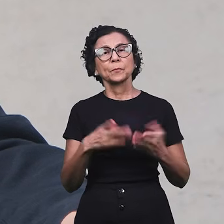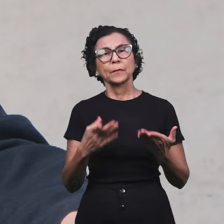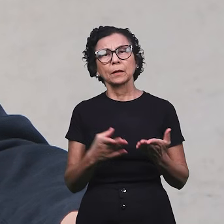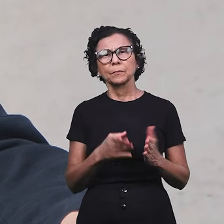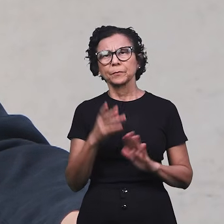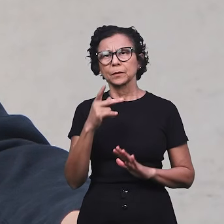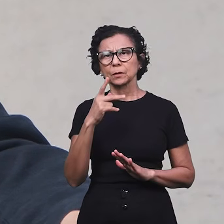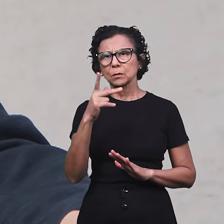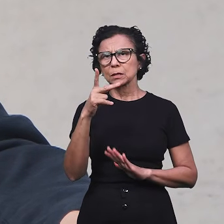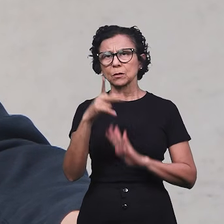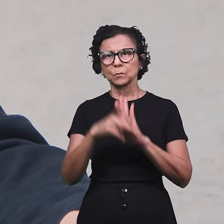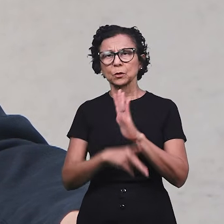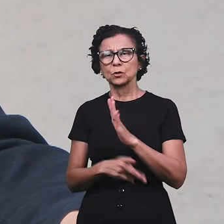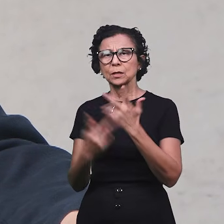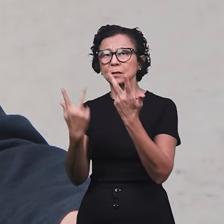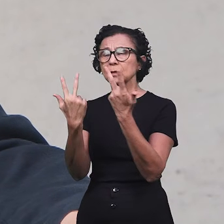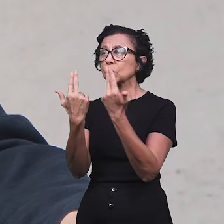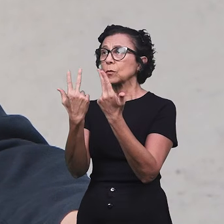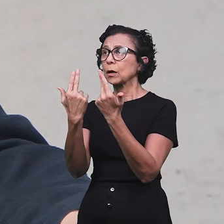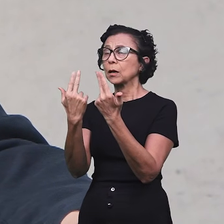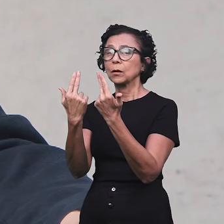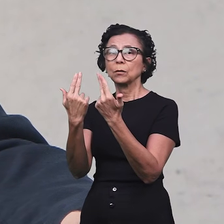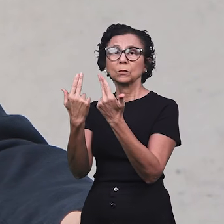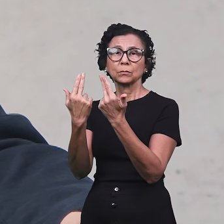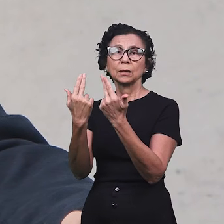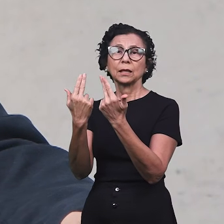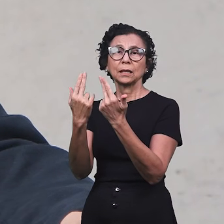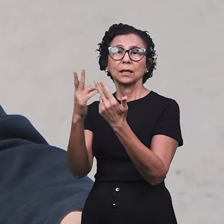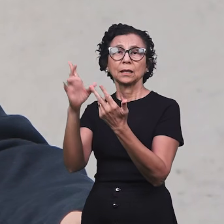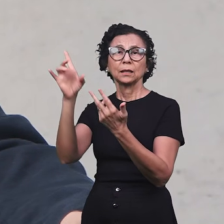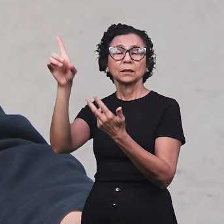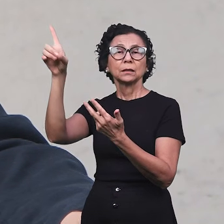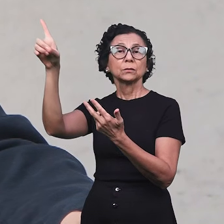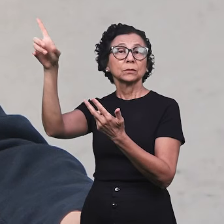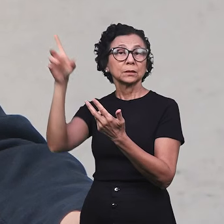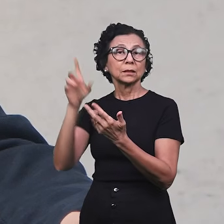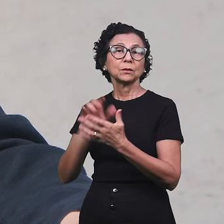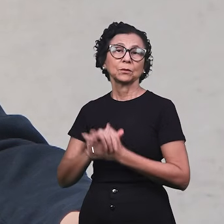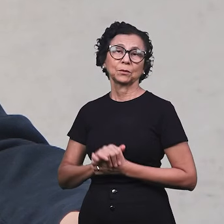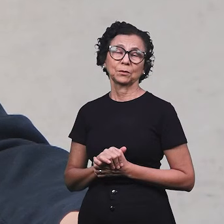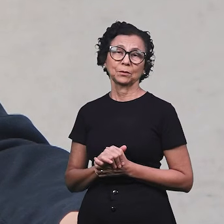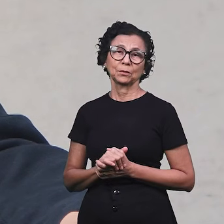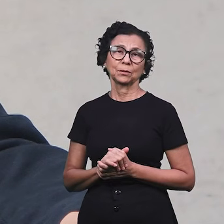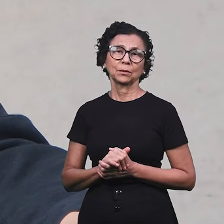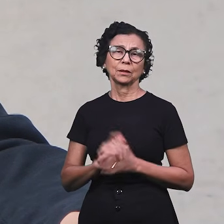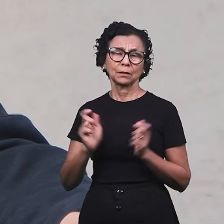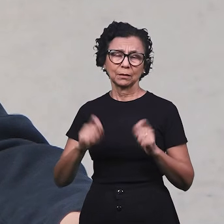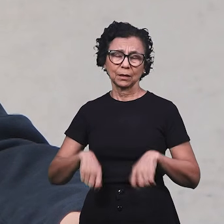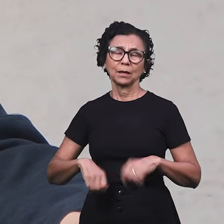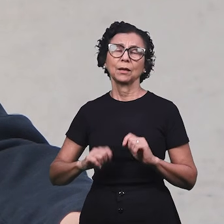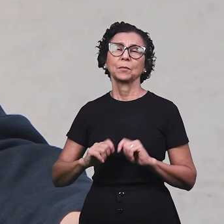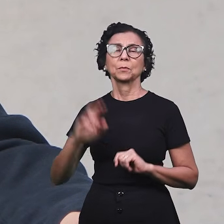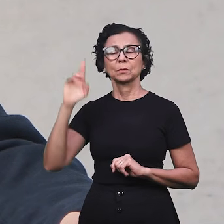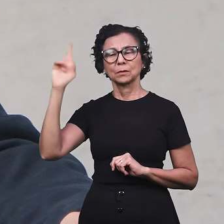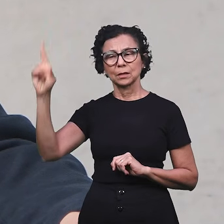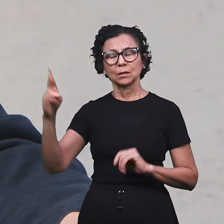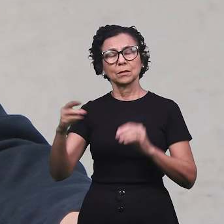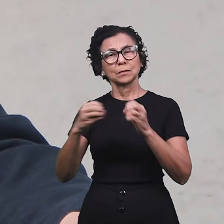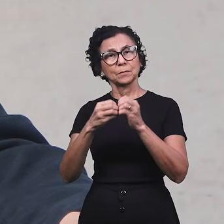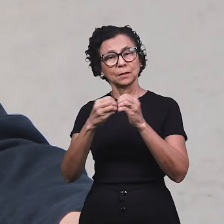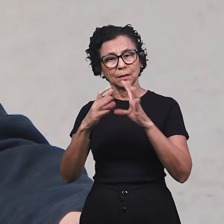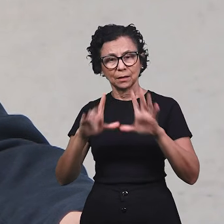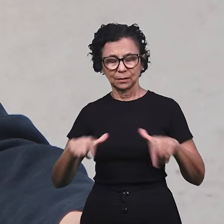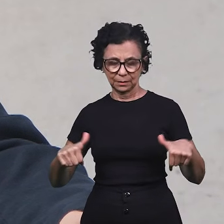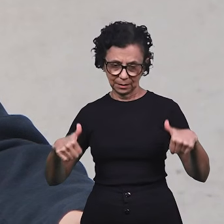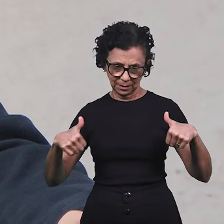Júlio mencionou, alinhe os seus projetos hoje com o Senhor. Dá tempo, ainda há tempo. O Senhor é aquele que faz obra de maravilha,